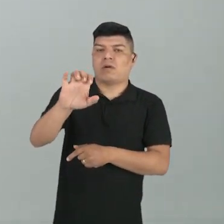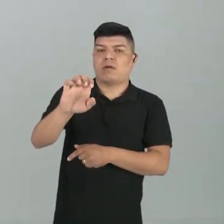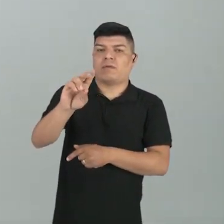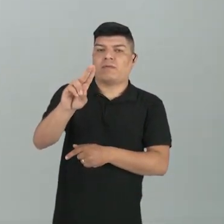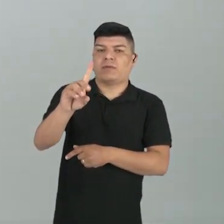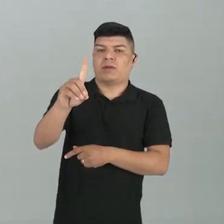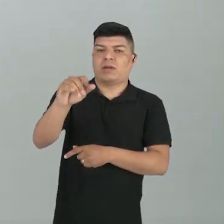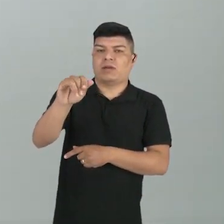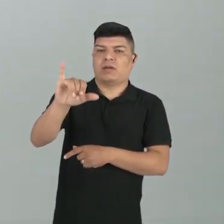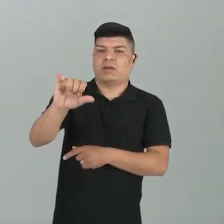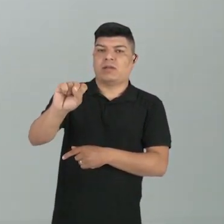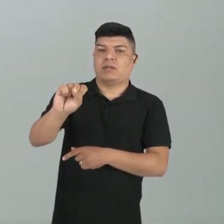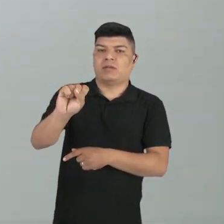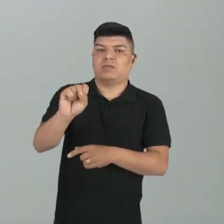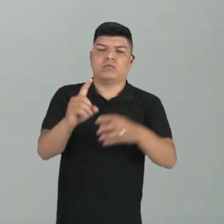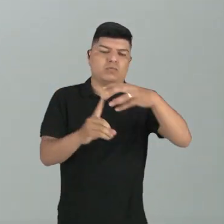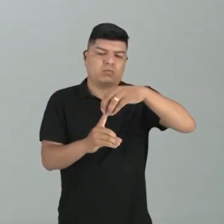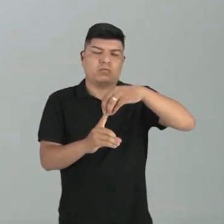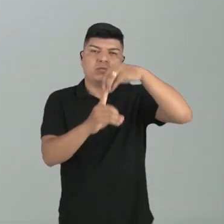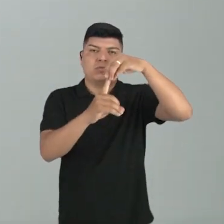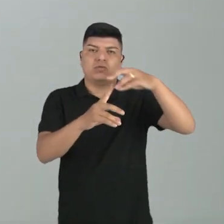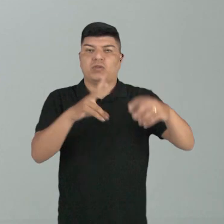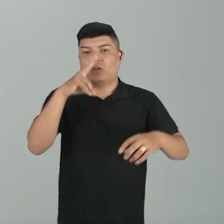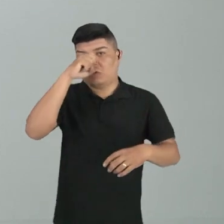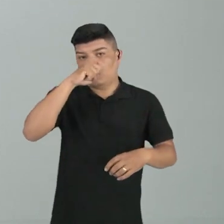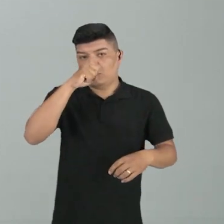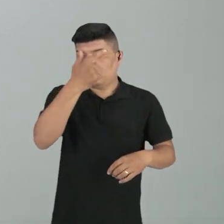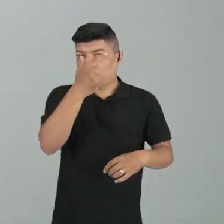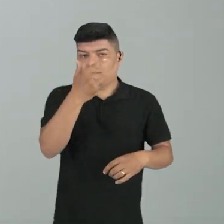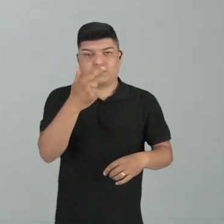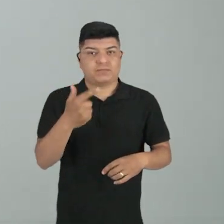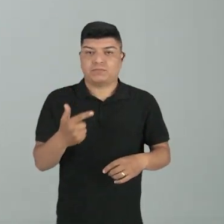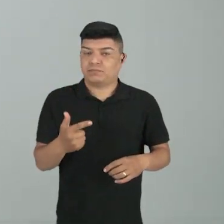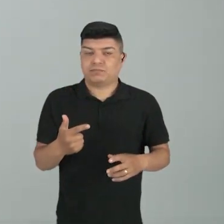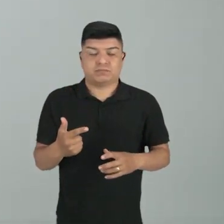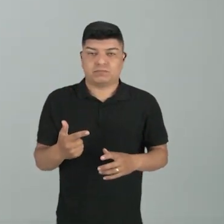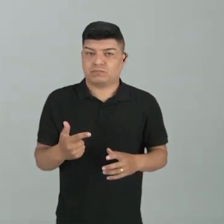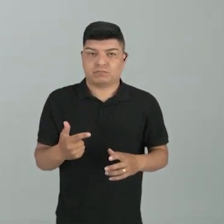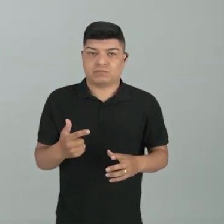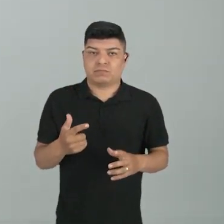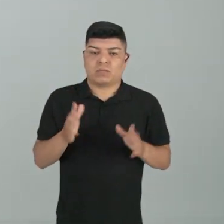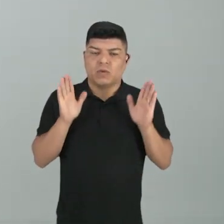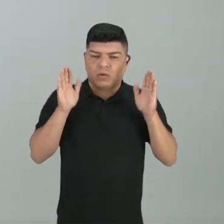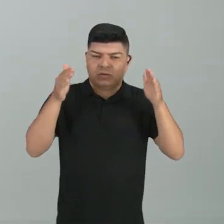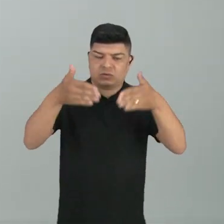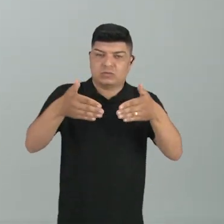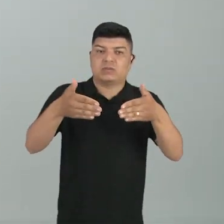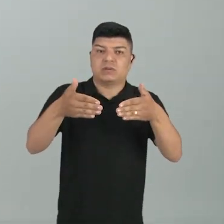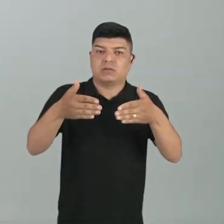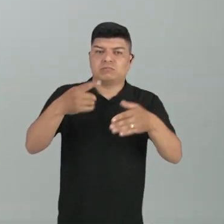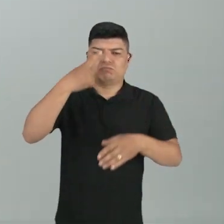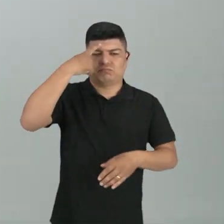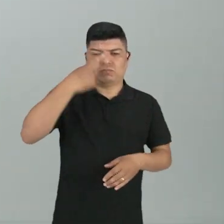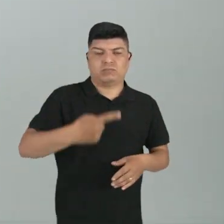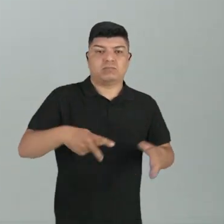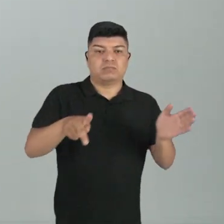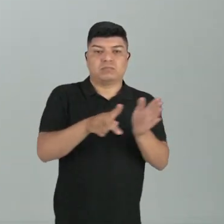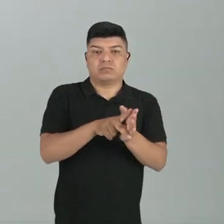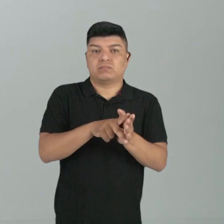uma referência única de poder. Não existia uma referência central de autoridade